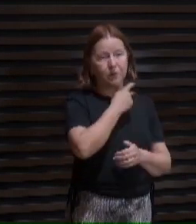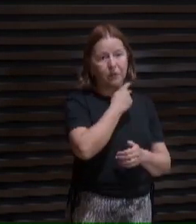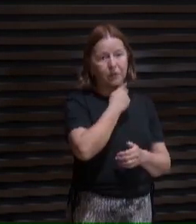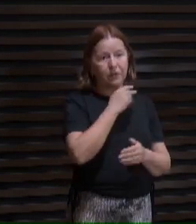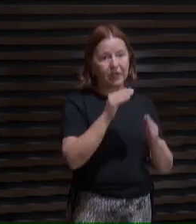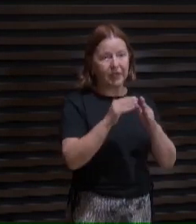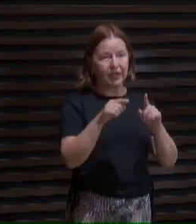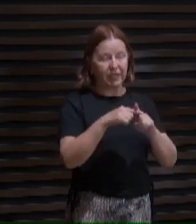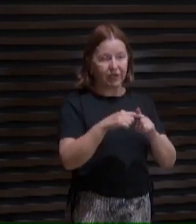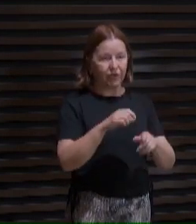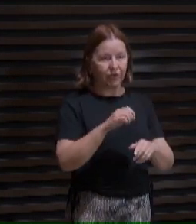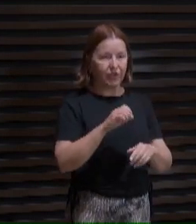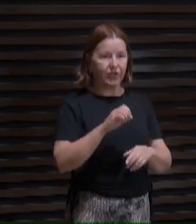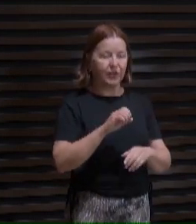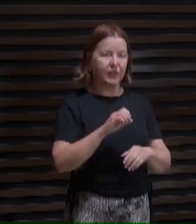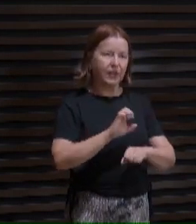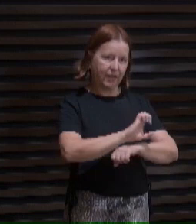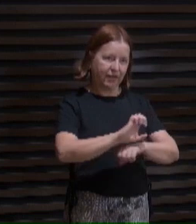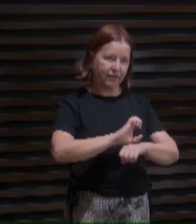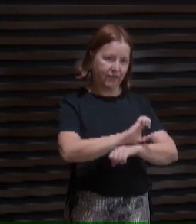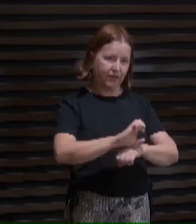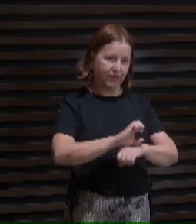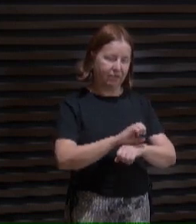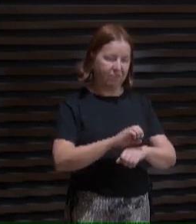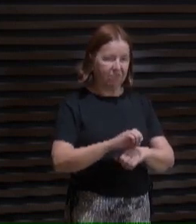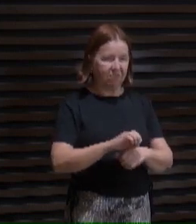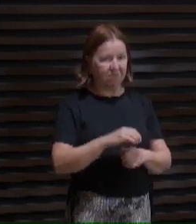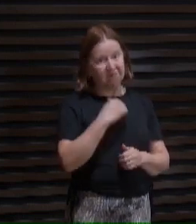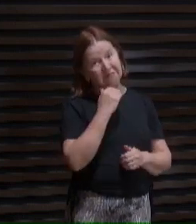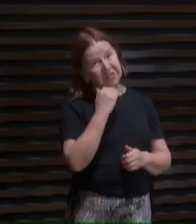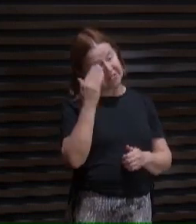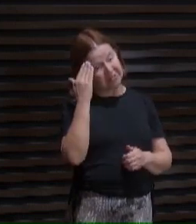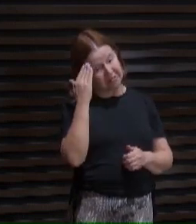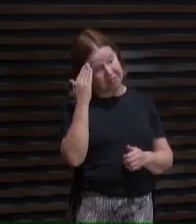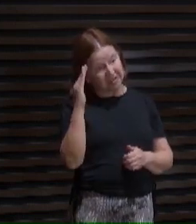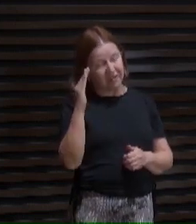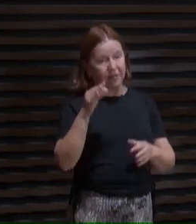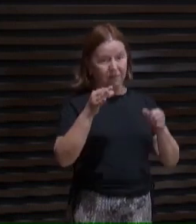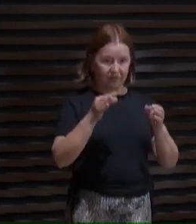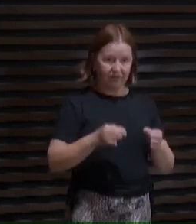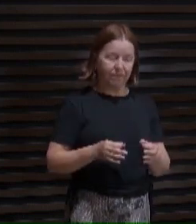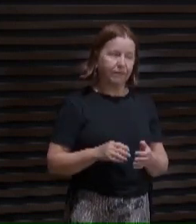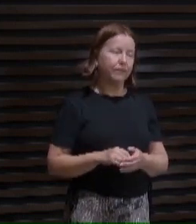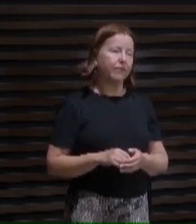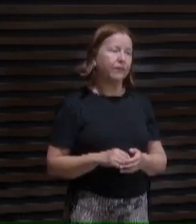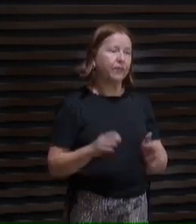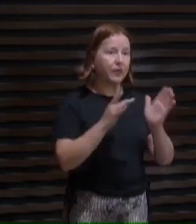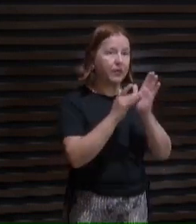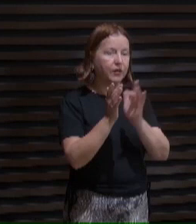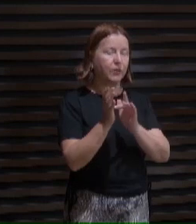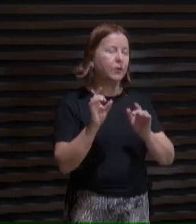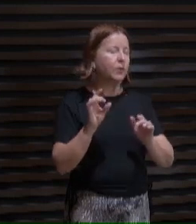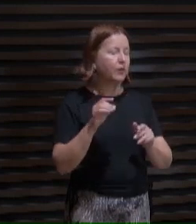Alguns presbíteros da igreja de Éfeso. Não se sabe com certeza. Jesus apenas havia dito, se